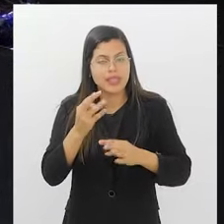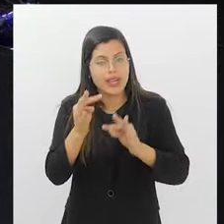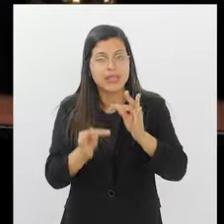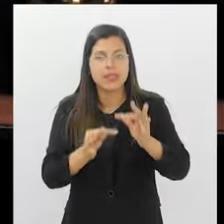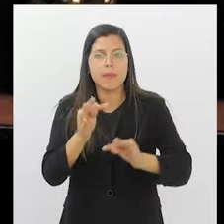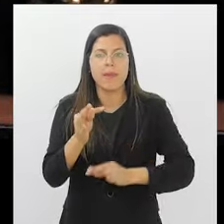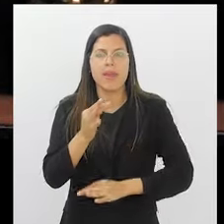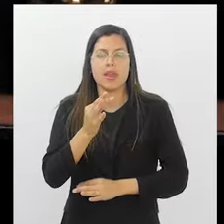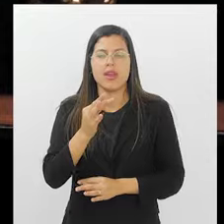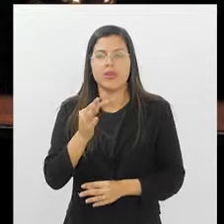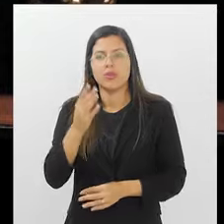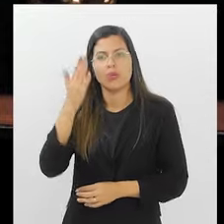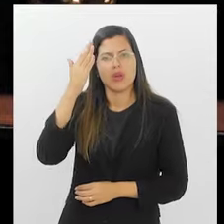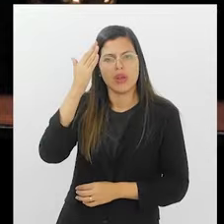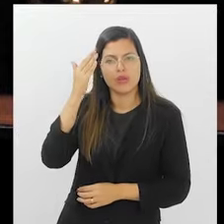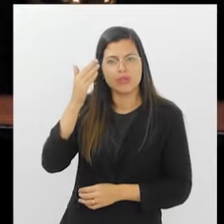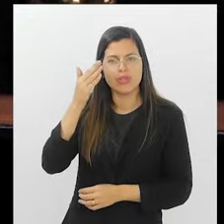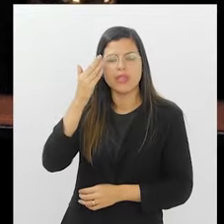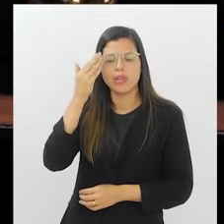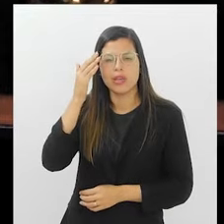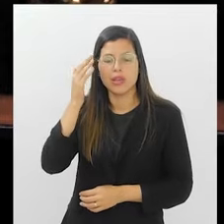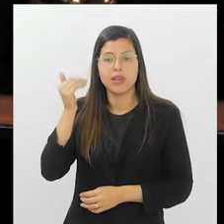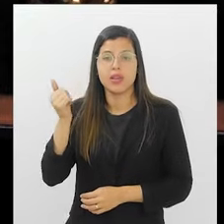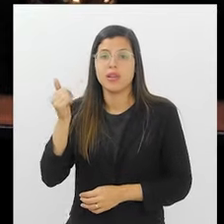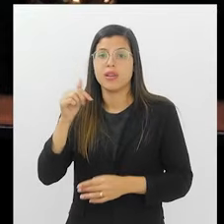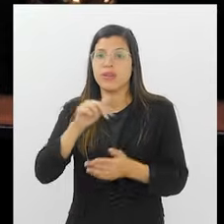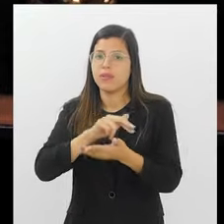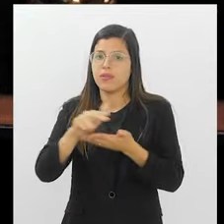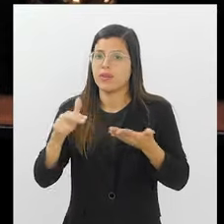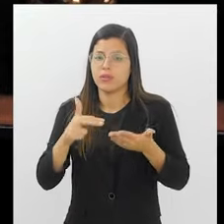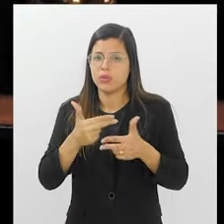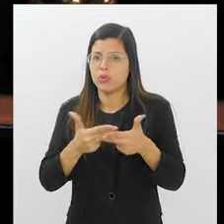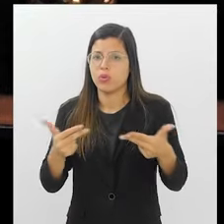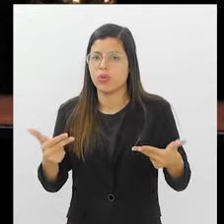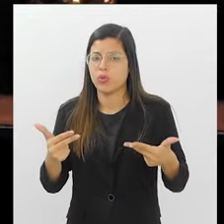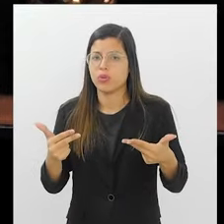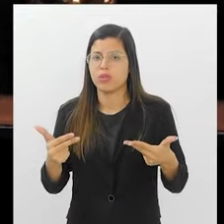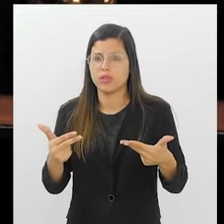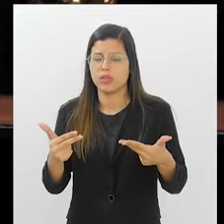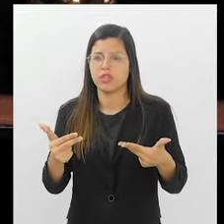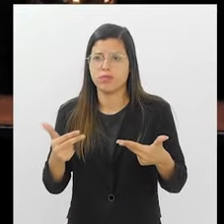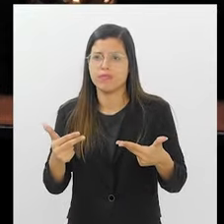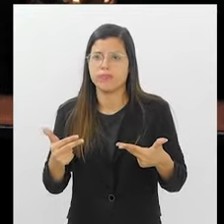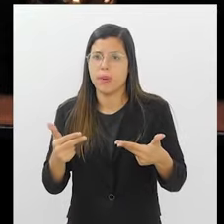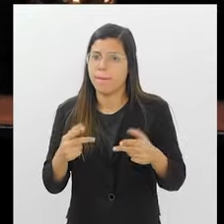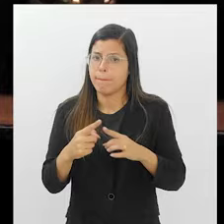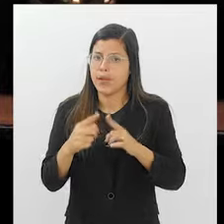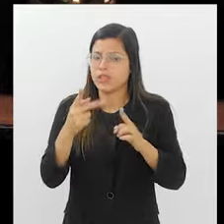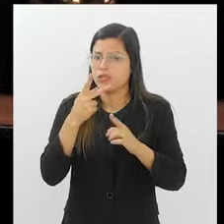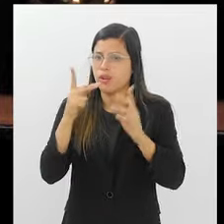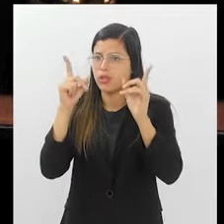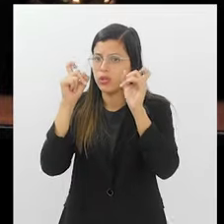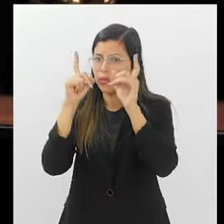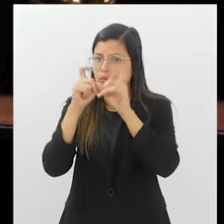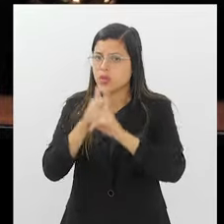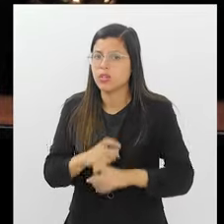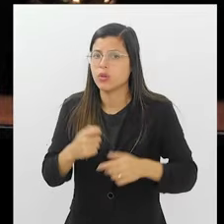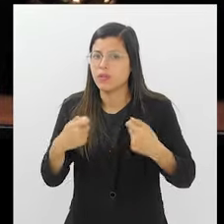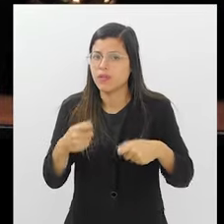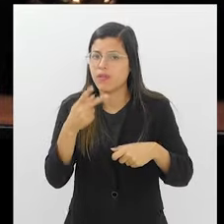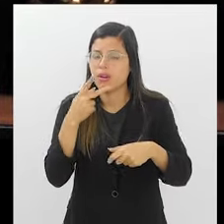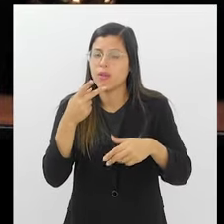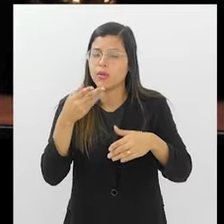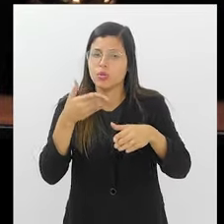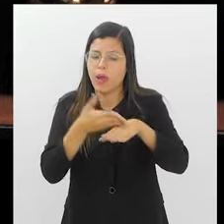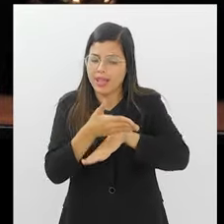que muitas questões envolvidas, mas quando a gente fala de dificuldade, nós não podemos deixar de mencionar